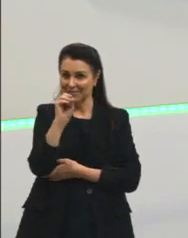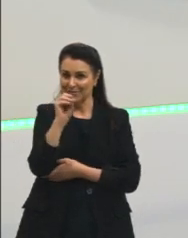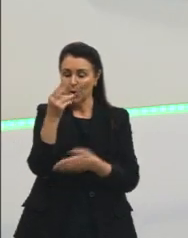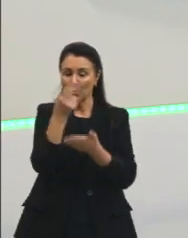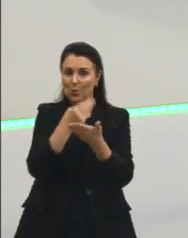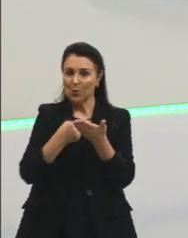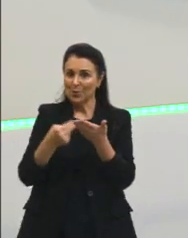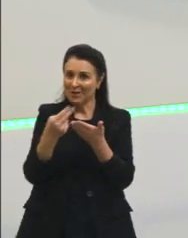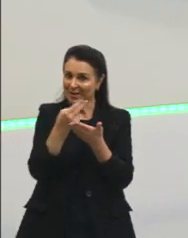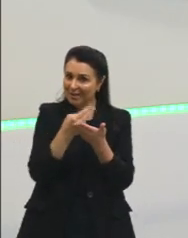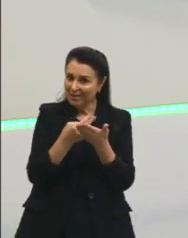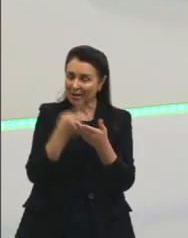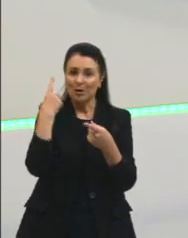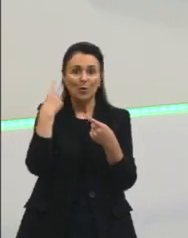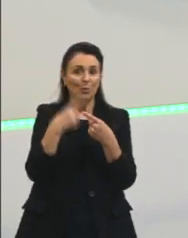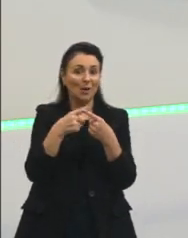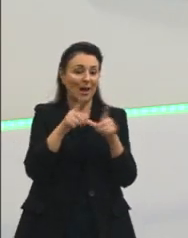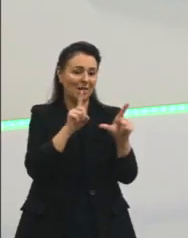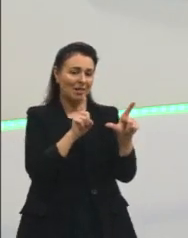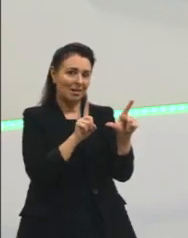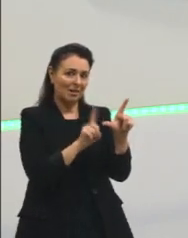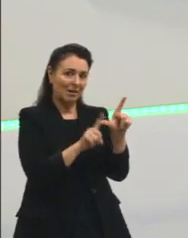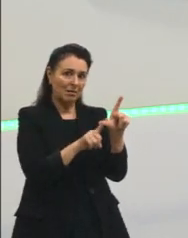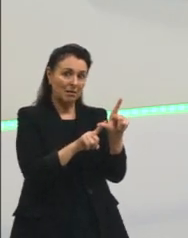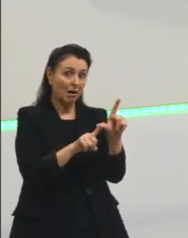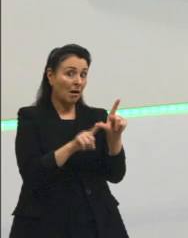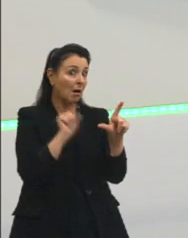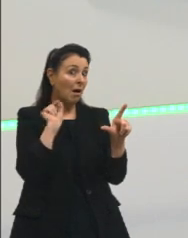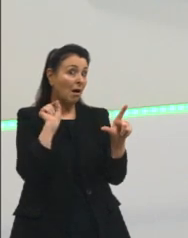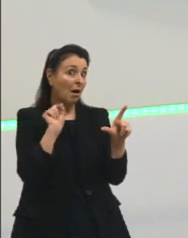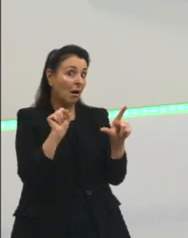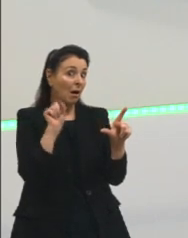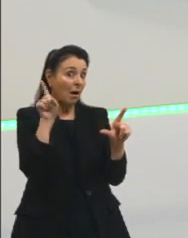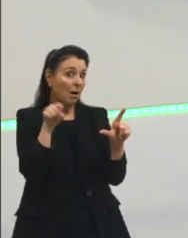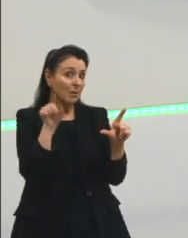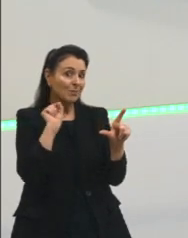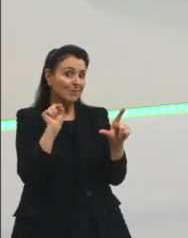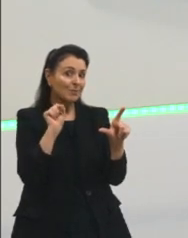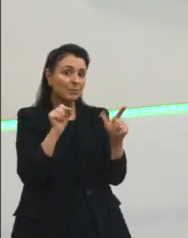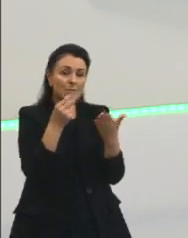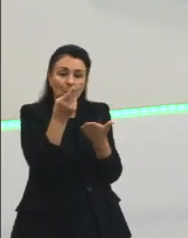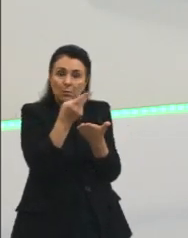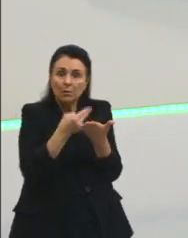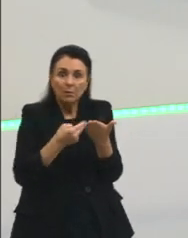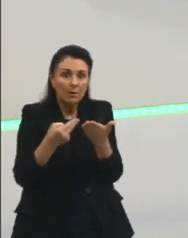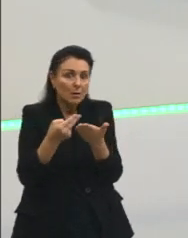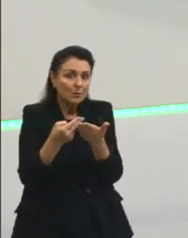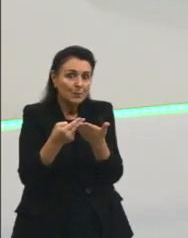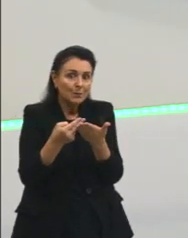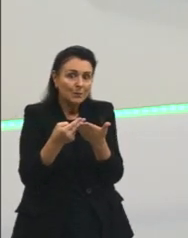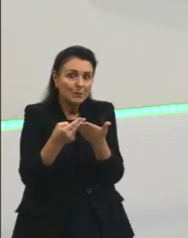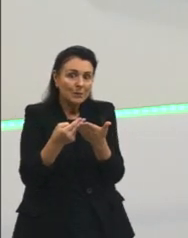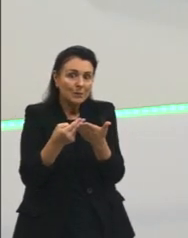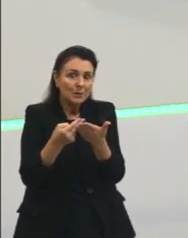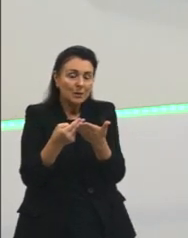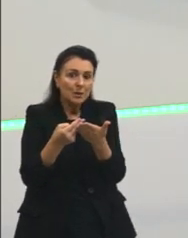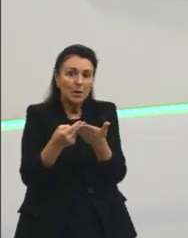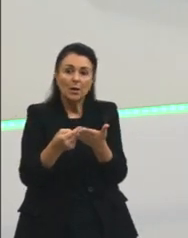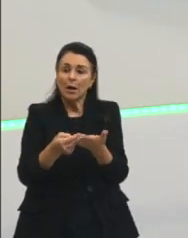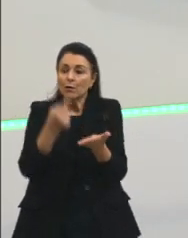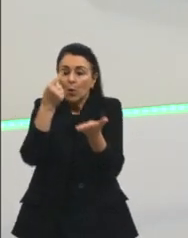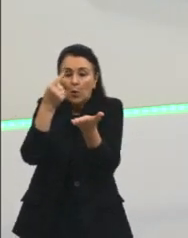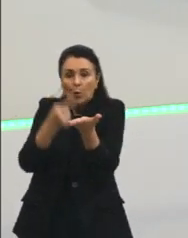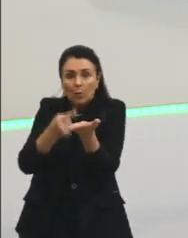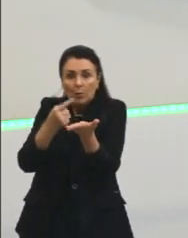letras nada mais são do que desenhos e a gente convencional ou que este desenho